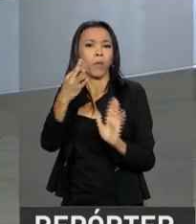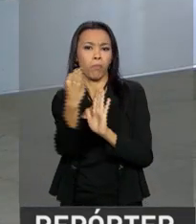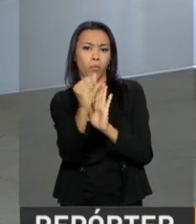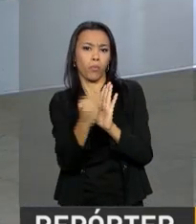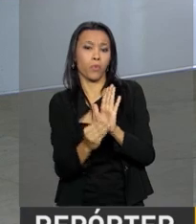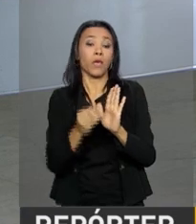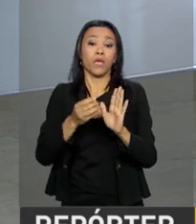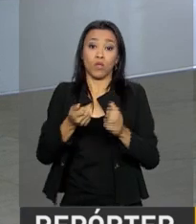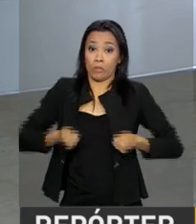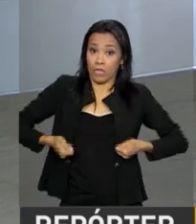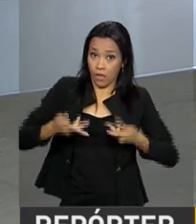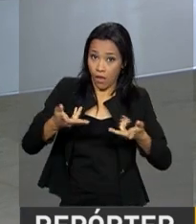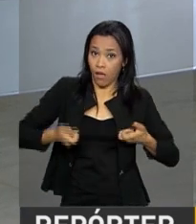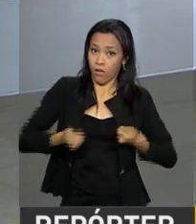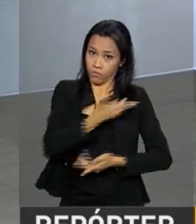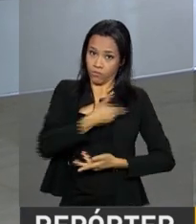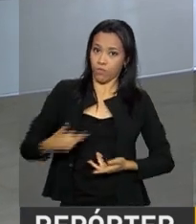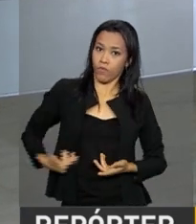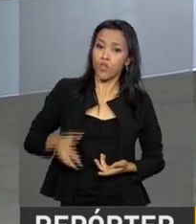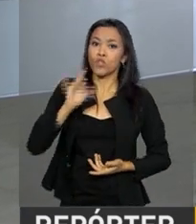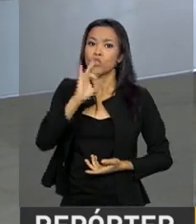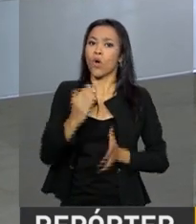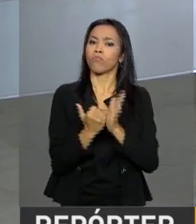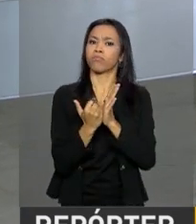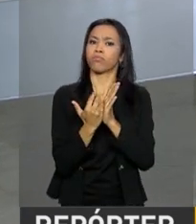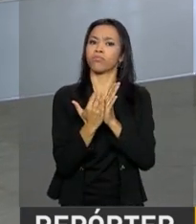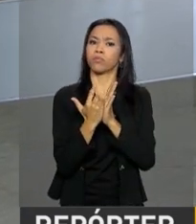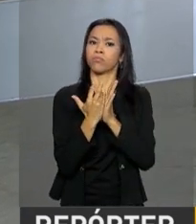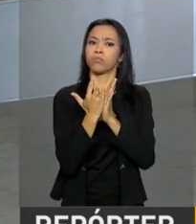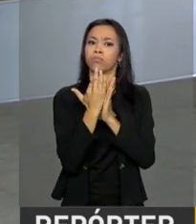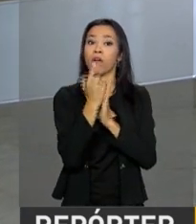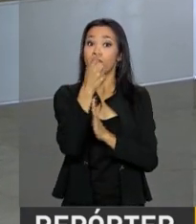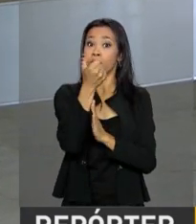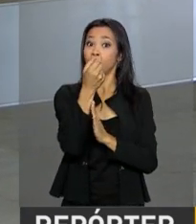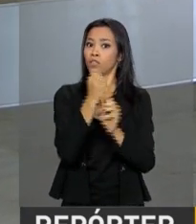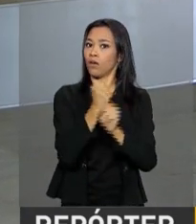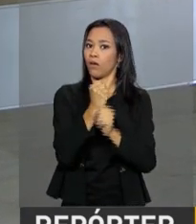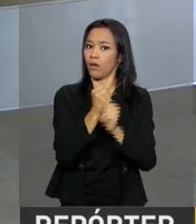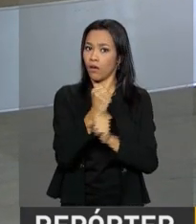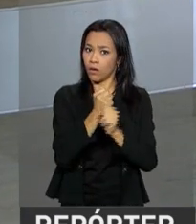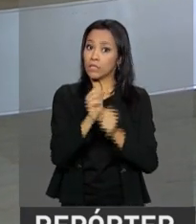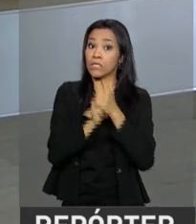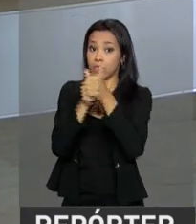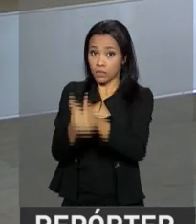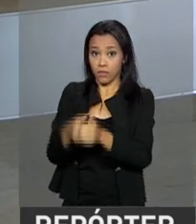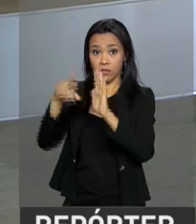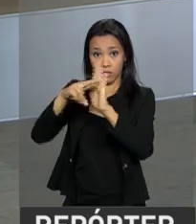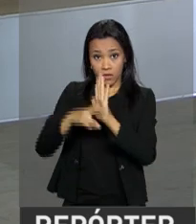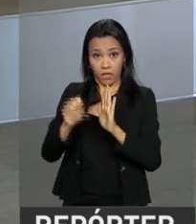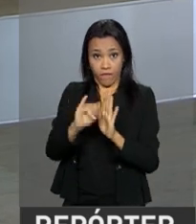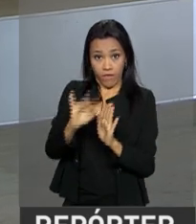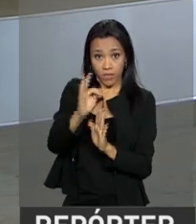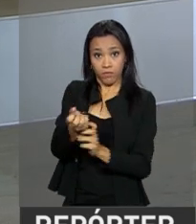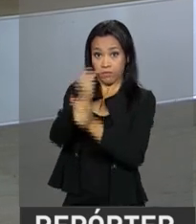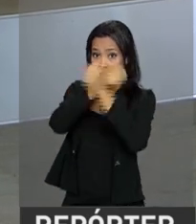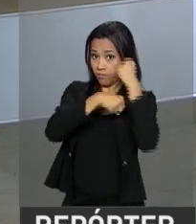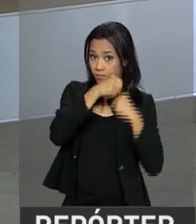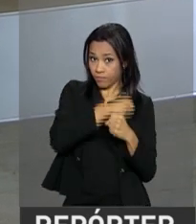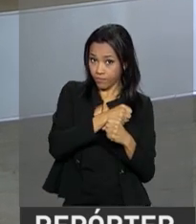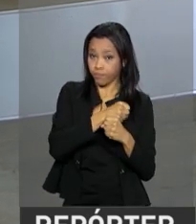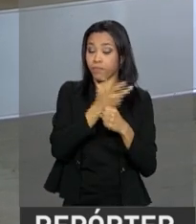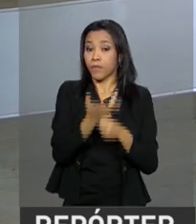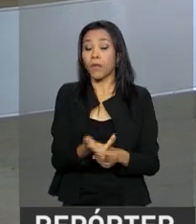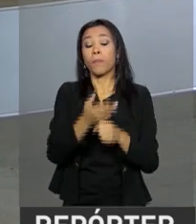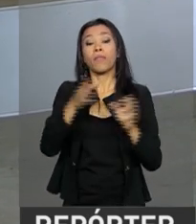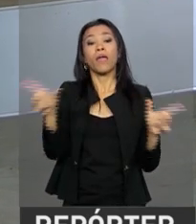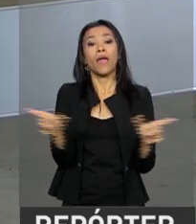despesas públicas federais só poderão crescer nos próximos 20 anos de acordo com a inflação do ano anterior. A PEC foi aprovada